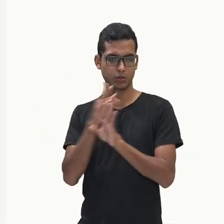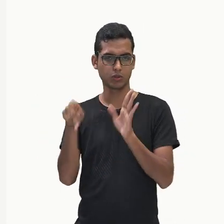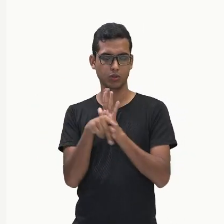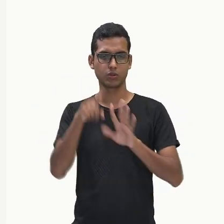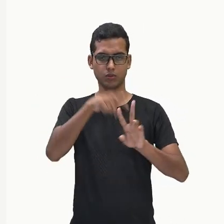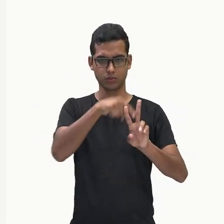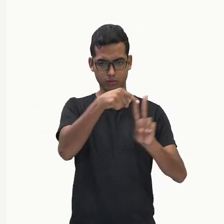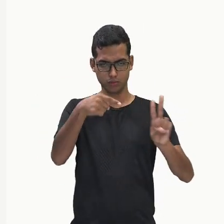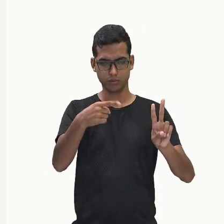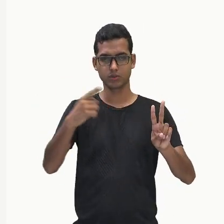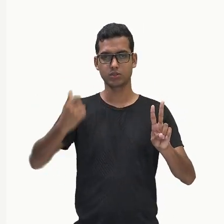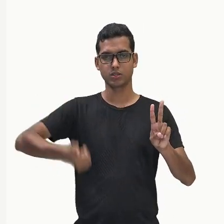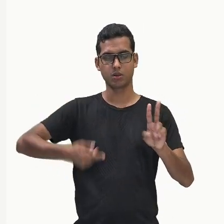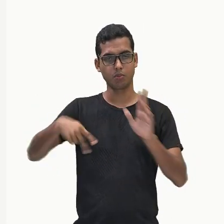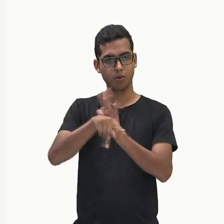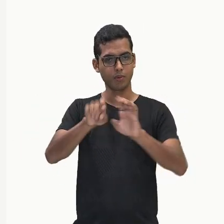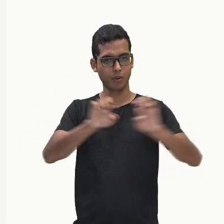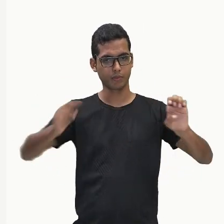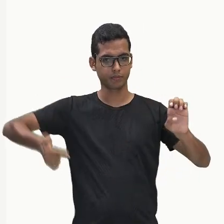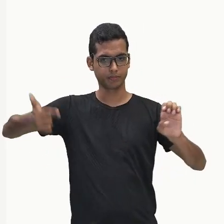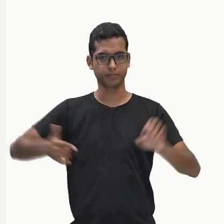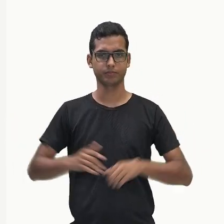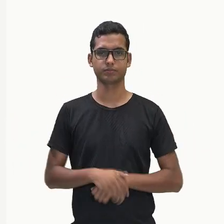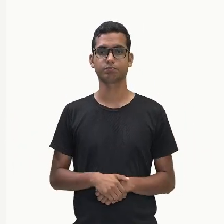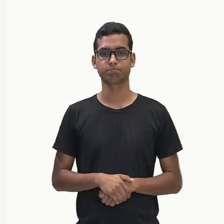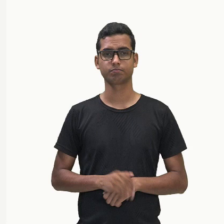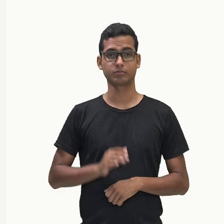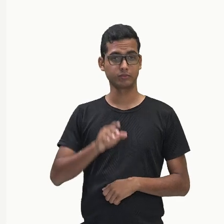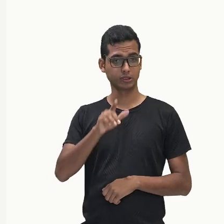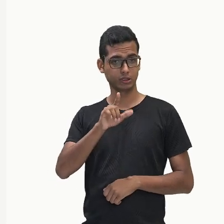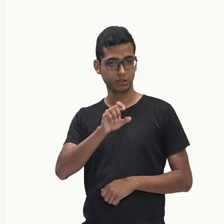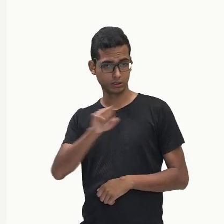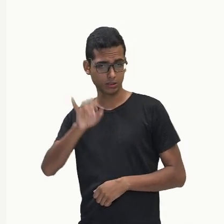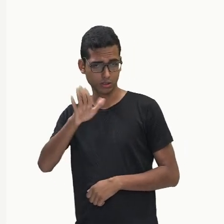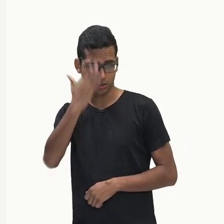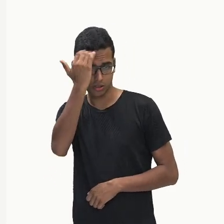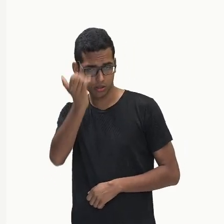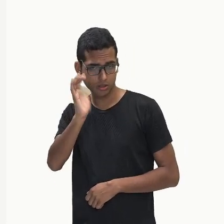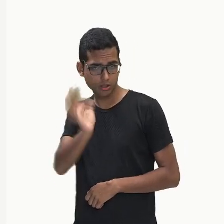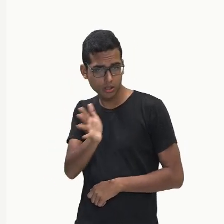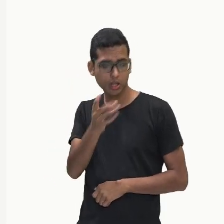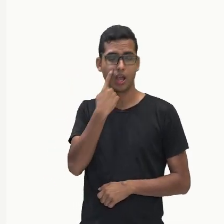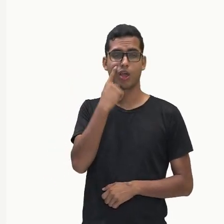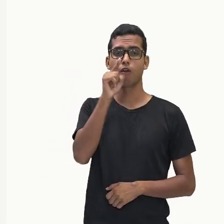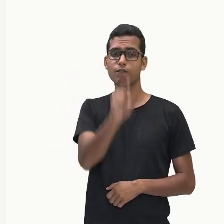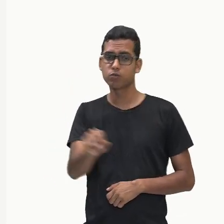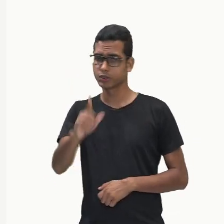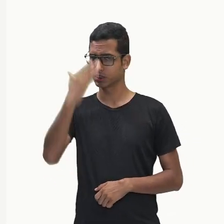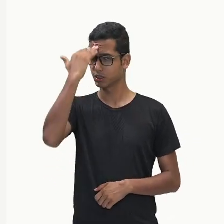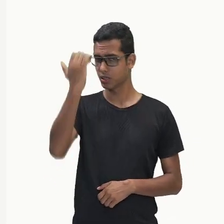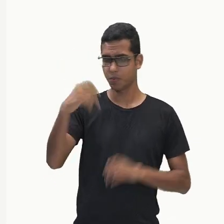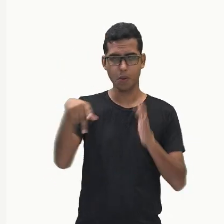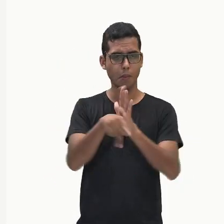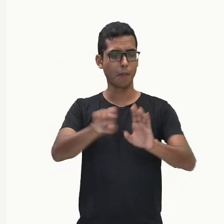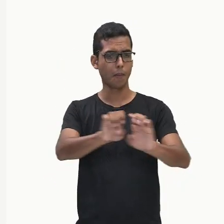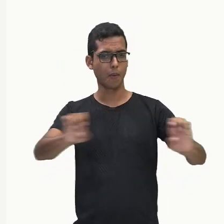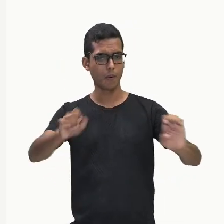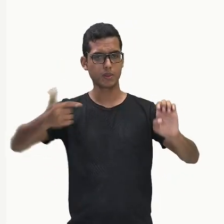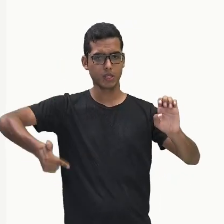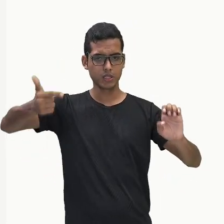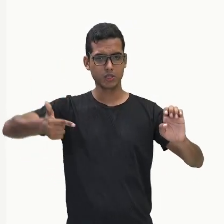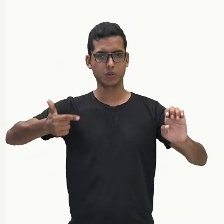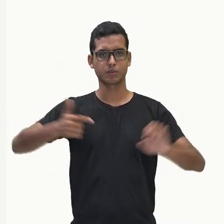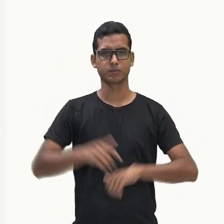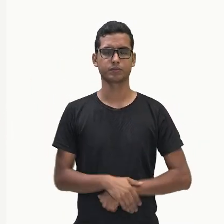dessa equação do segundo grau, tá? Mas se já é familiar para você, você sabe que essa equação do segundo